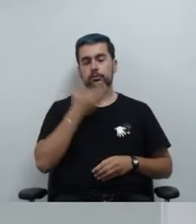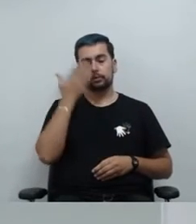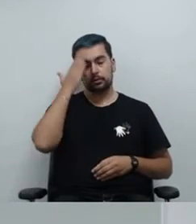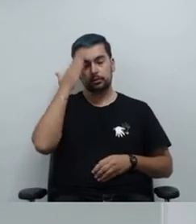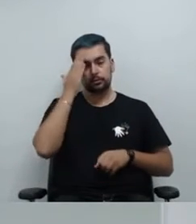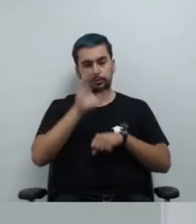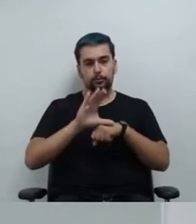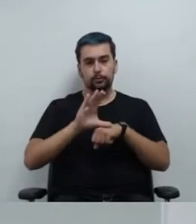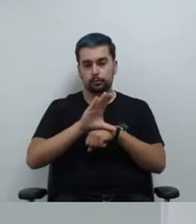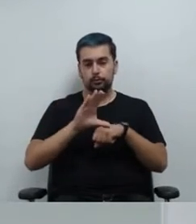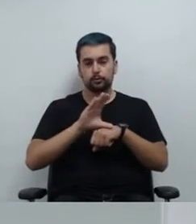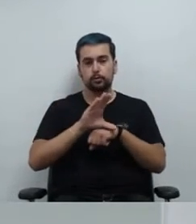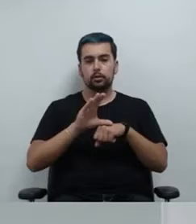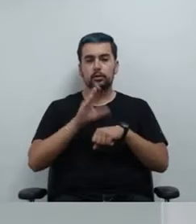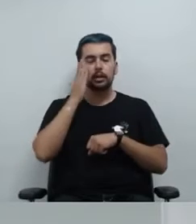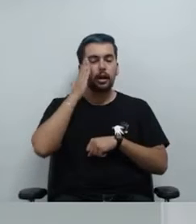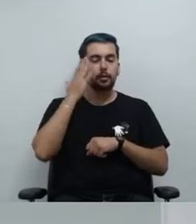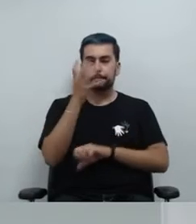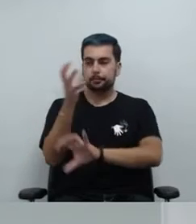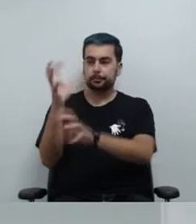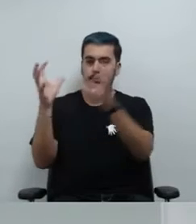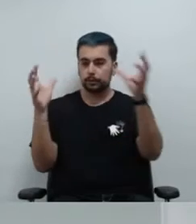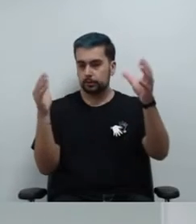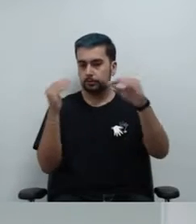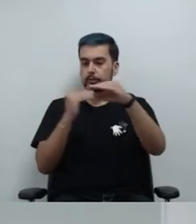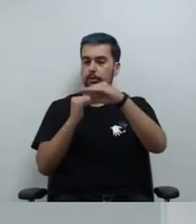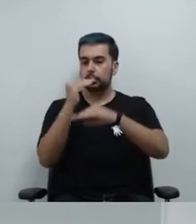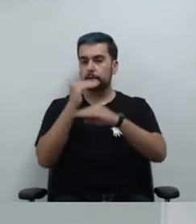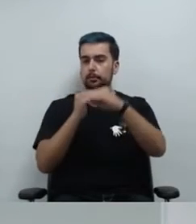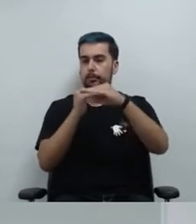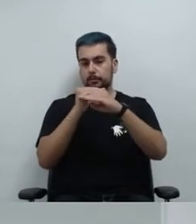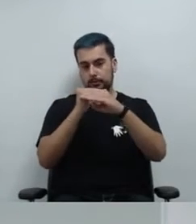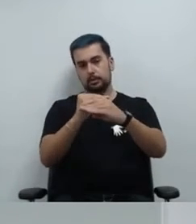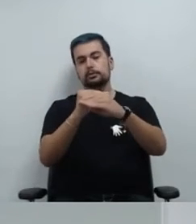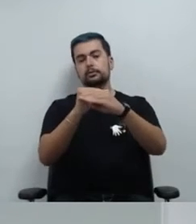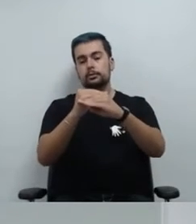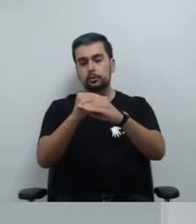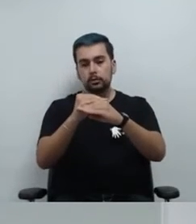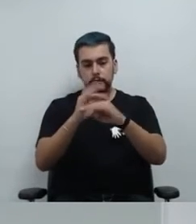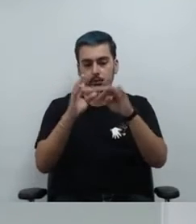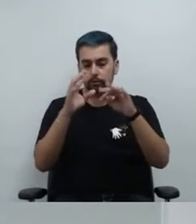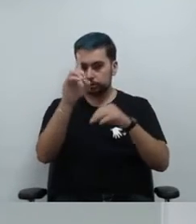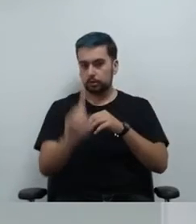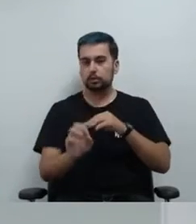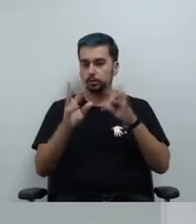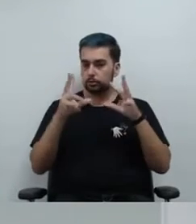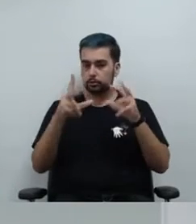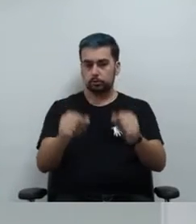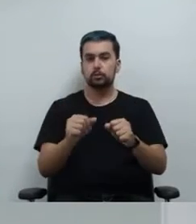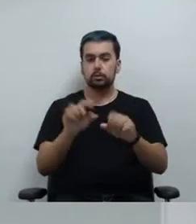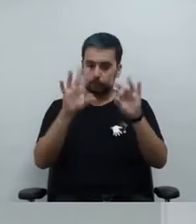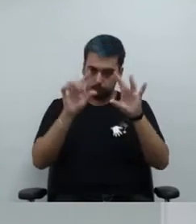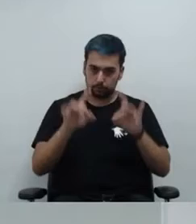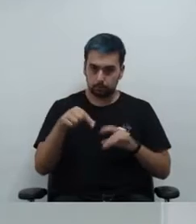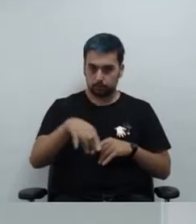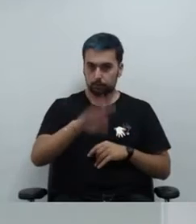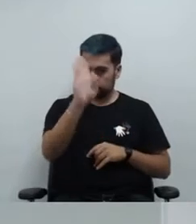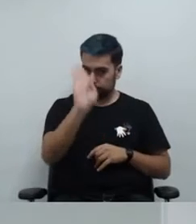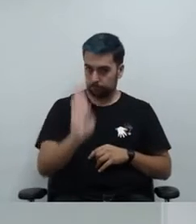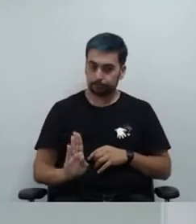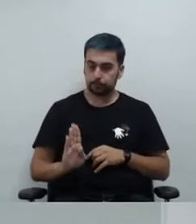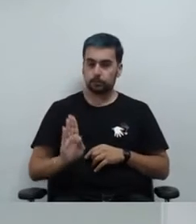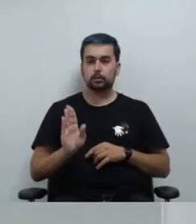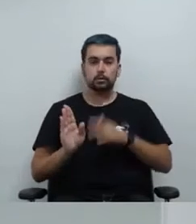o meio ambiente ecologicamente equilibrado como direito de todos. Todos que, em sua maioria, especialmente no Brasil, são